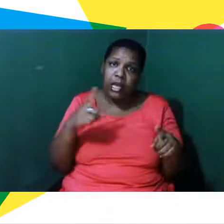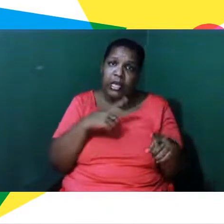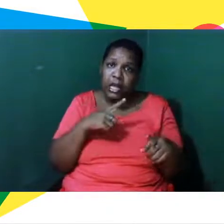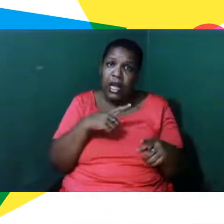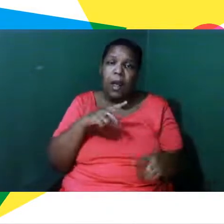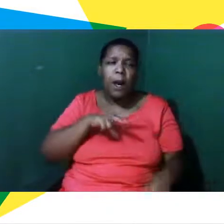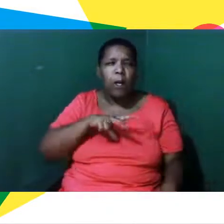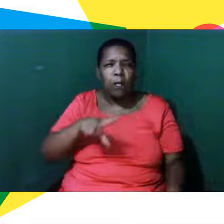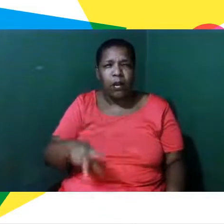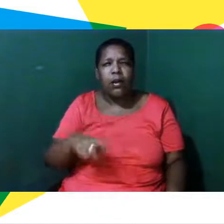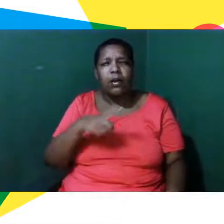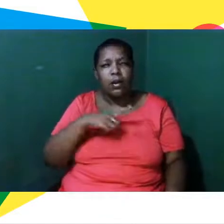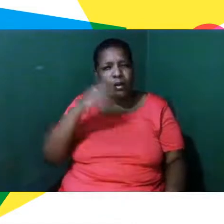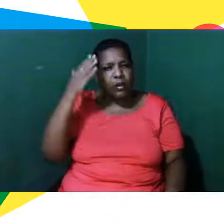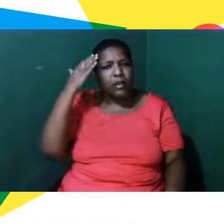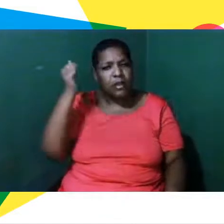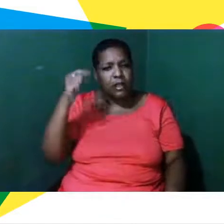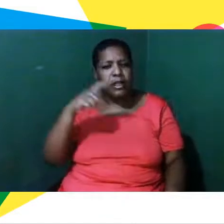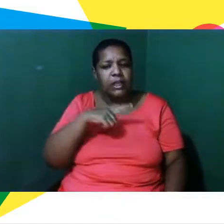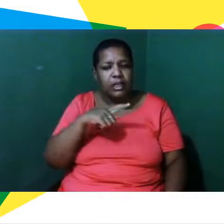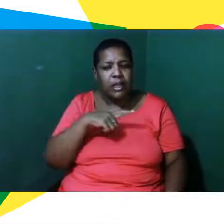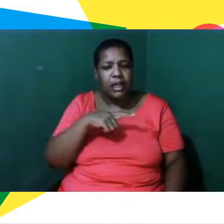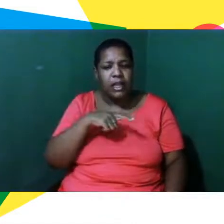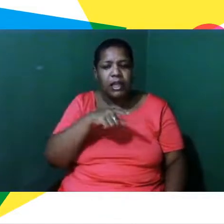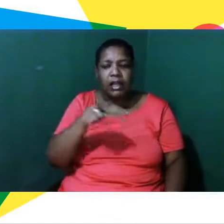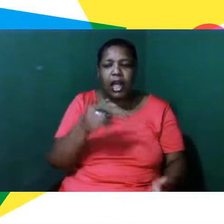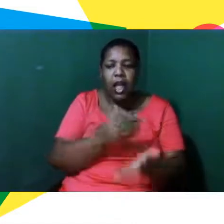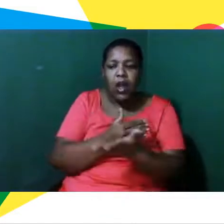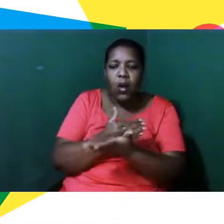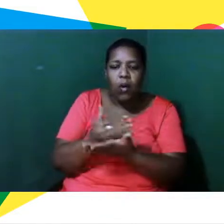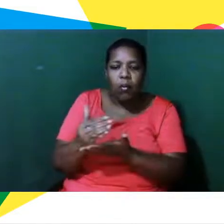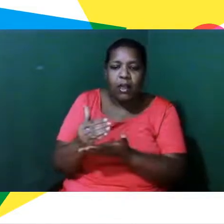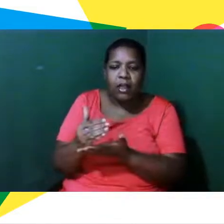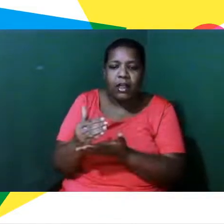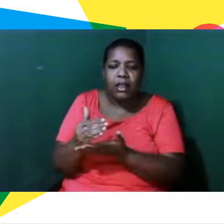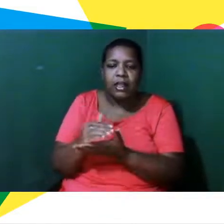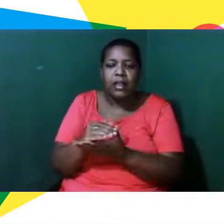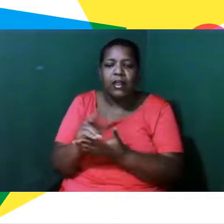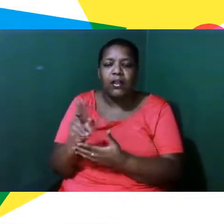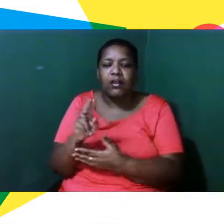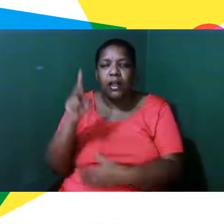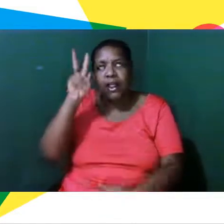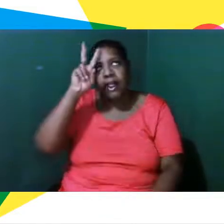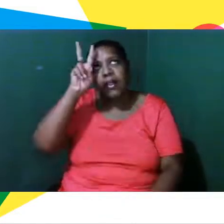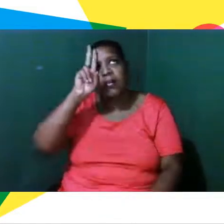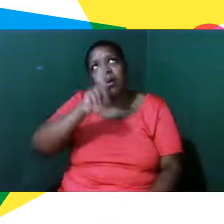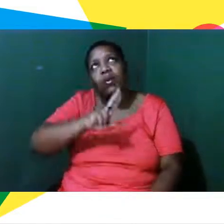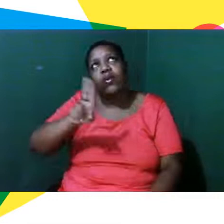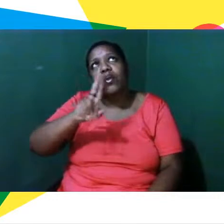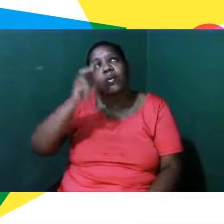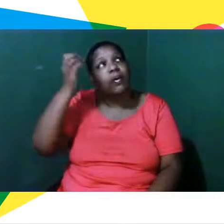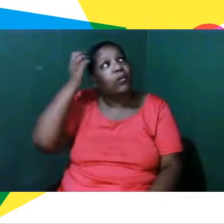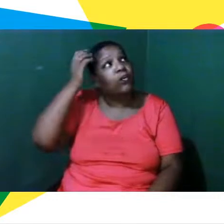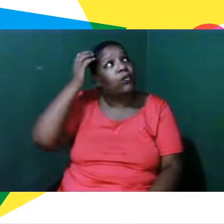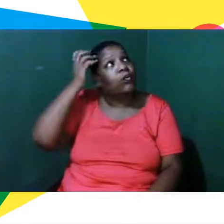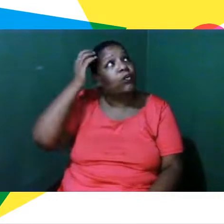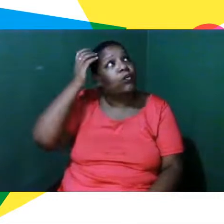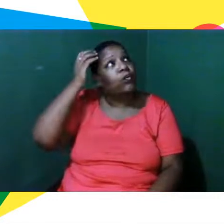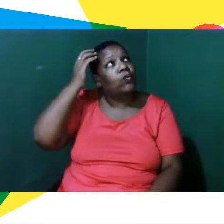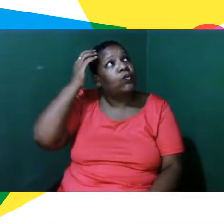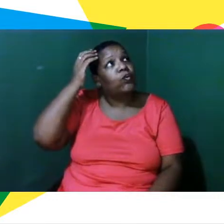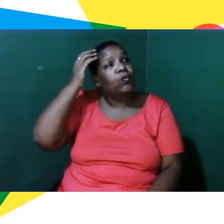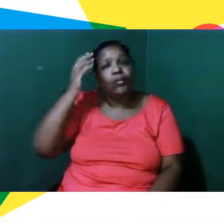português eu sei que tem para quem tá começando mas deixa eu ver se eu lembro agora o nome do canal é